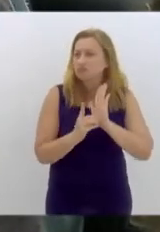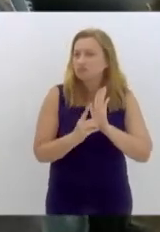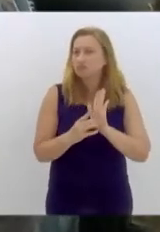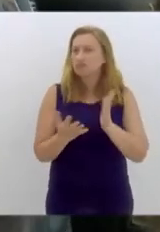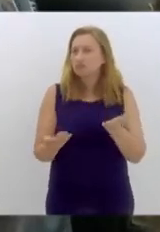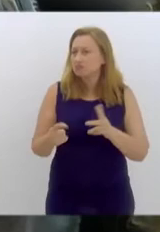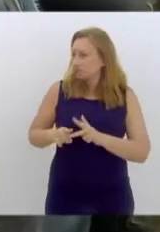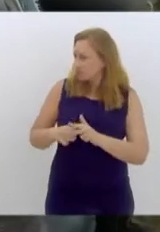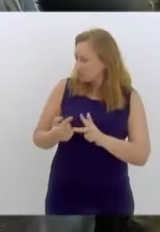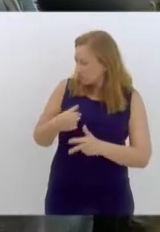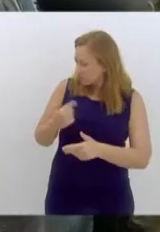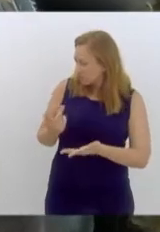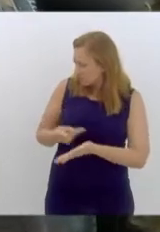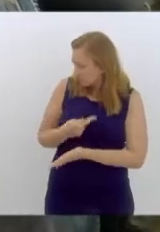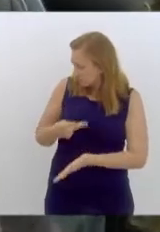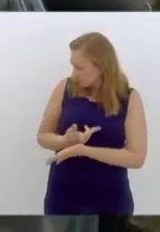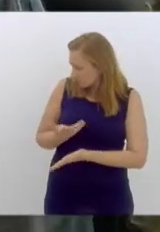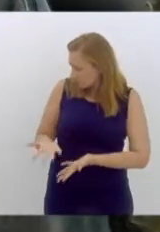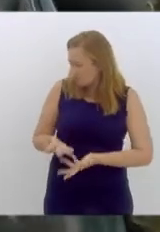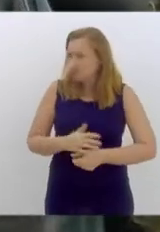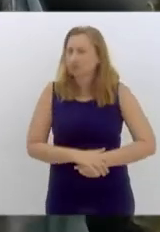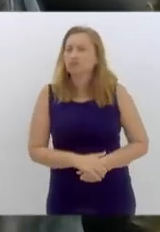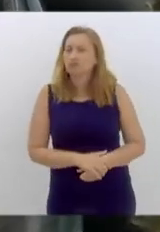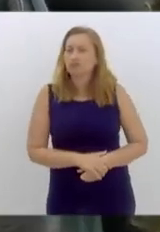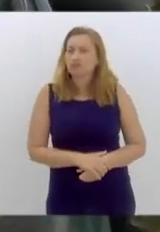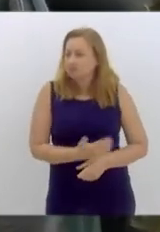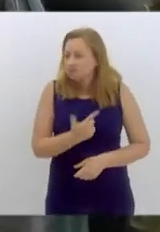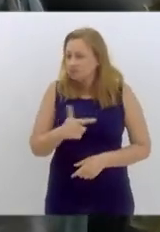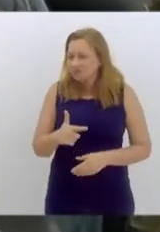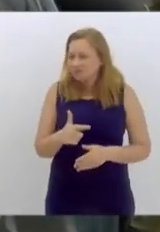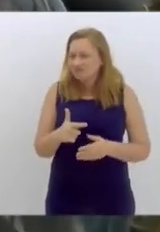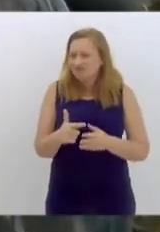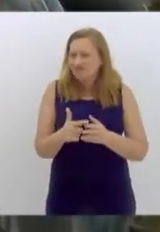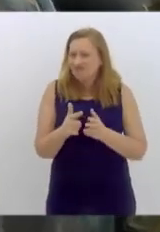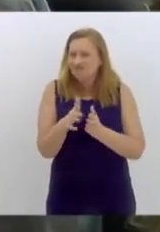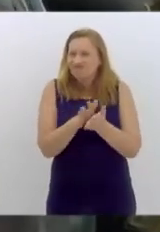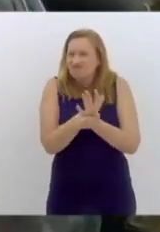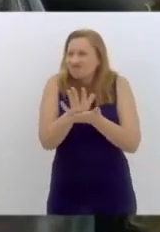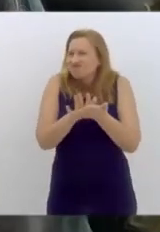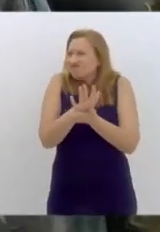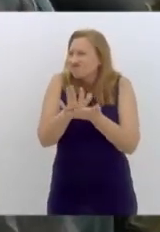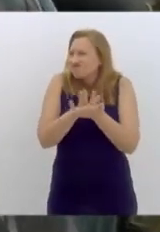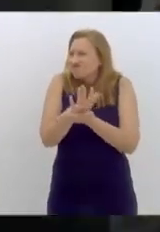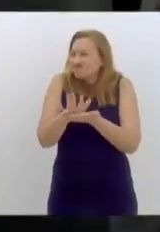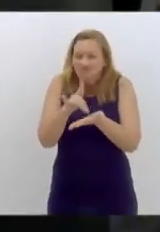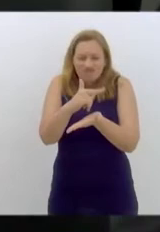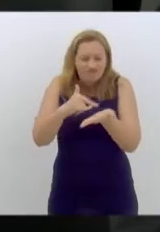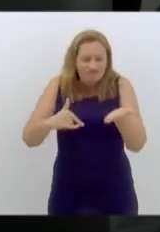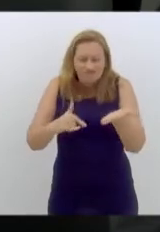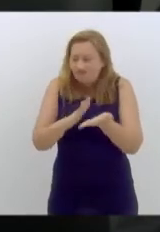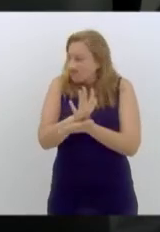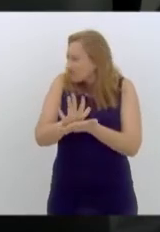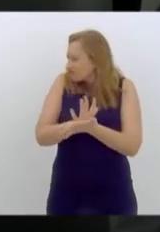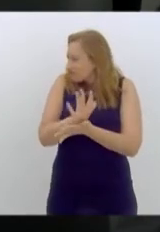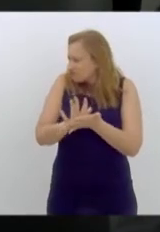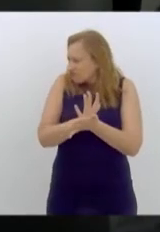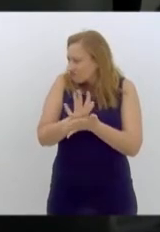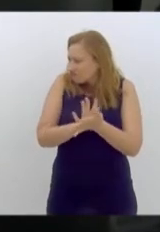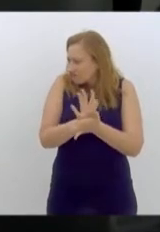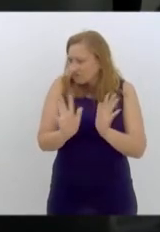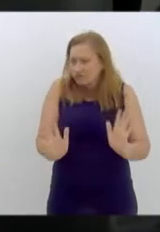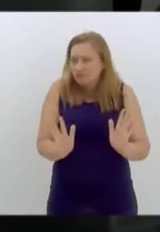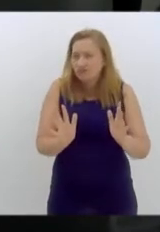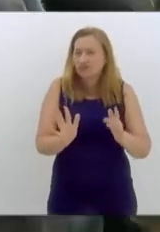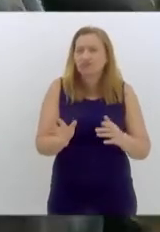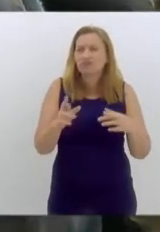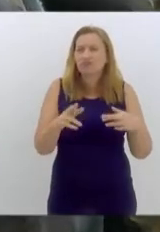me corrija se eu estiver errada, e não se tem nenhum calendário de nada, absolutamente nada. A